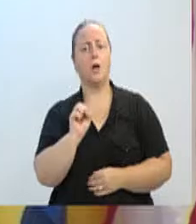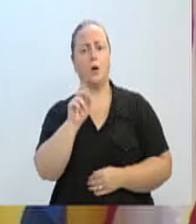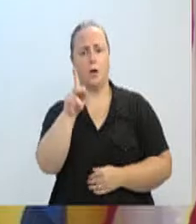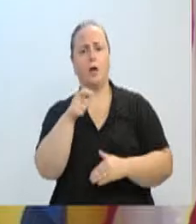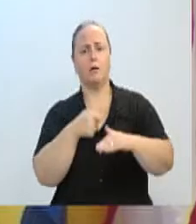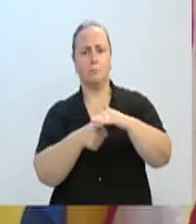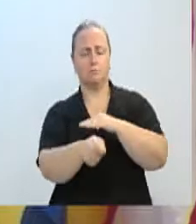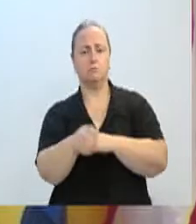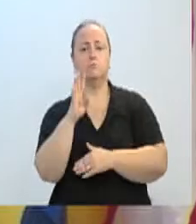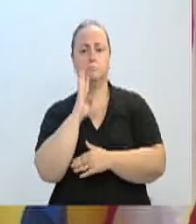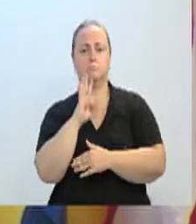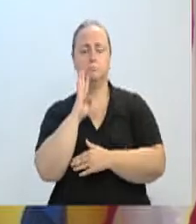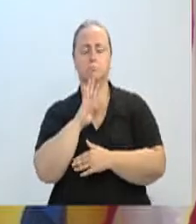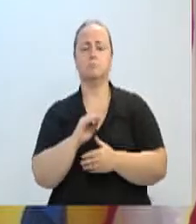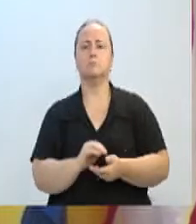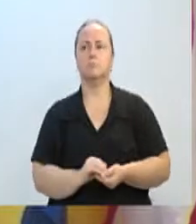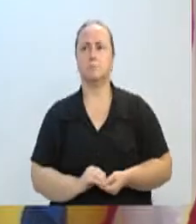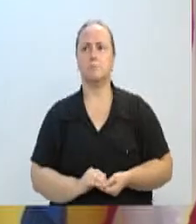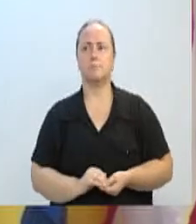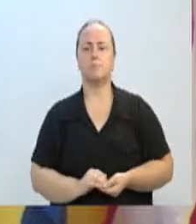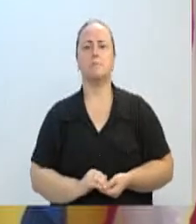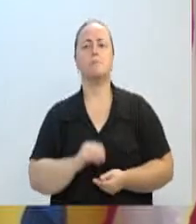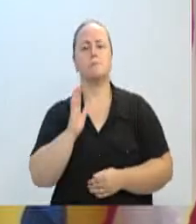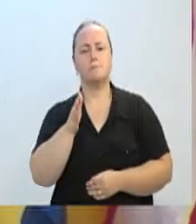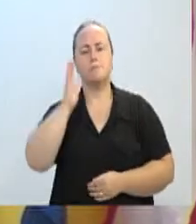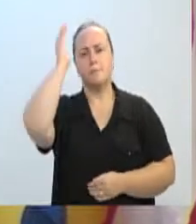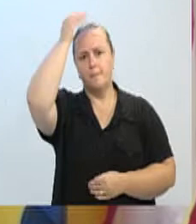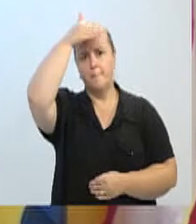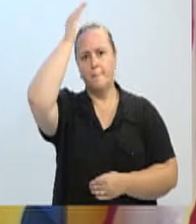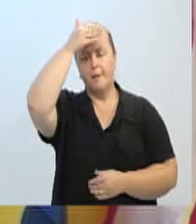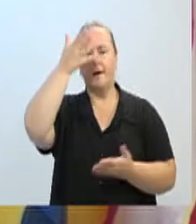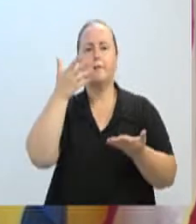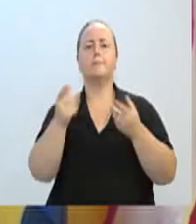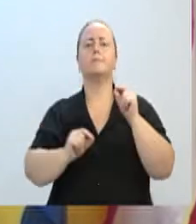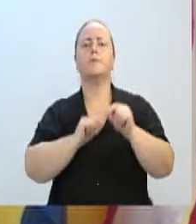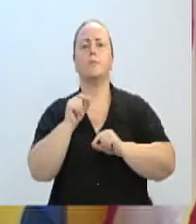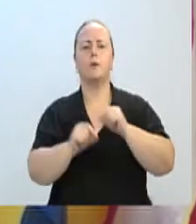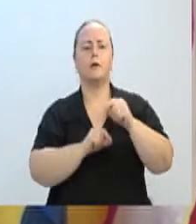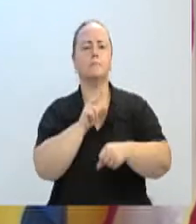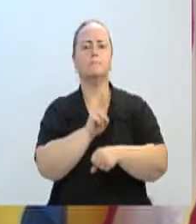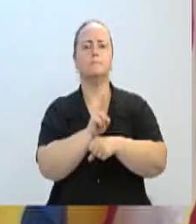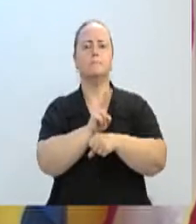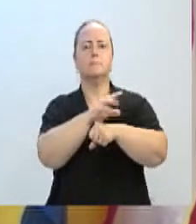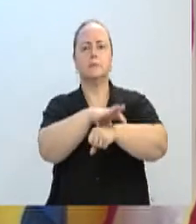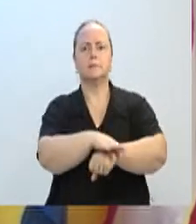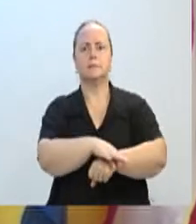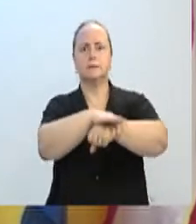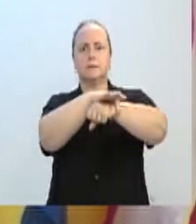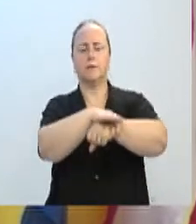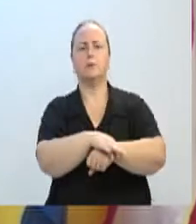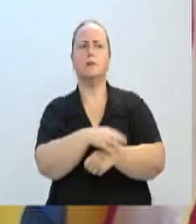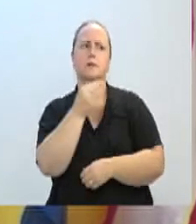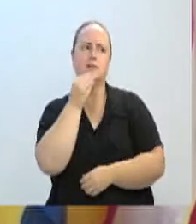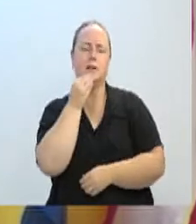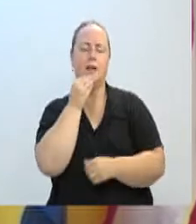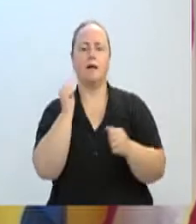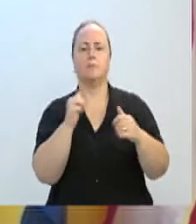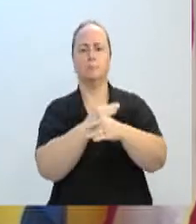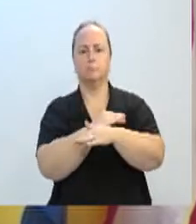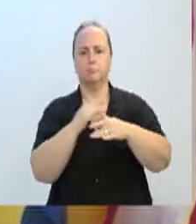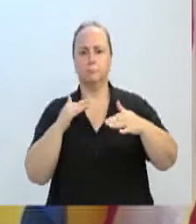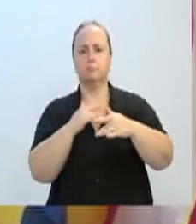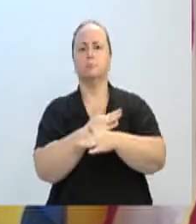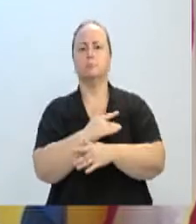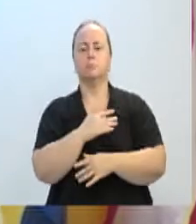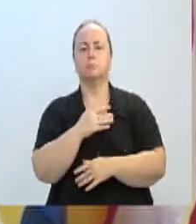que eu acredito, e foi falado muitas vezes pelo prefeito Mário, que é para resguardar e dar segurança, além do fluxo de trânsito, obviamente, para dar segurança